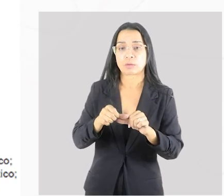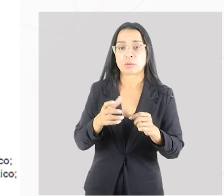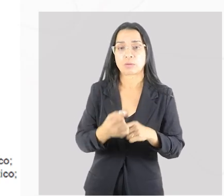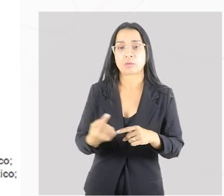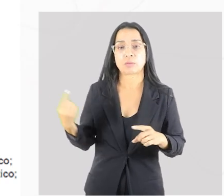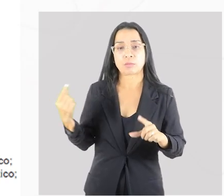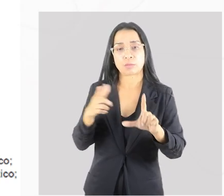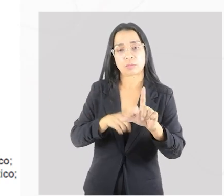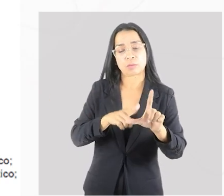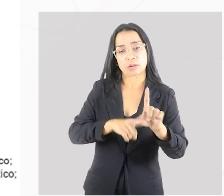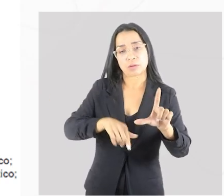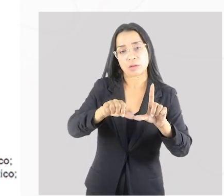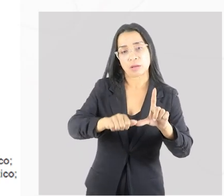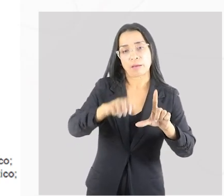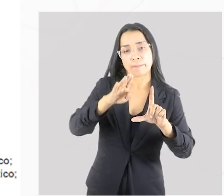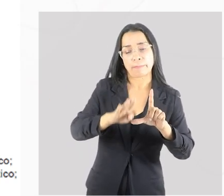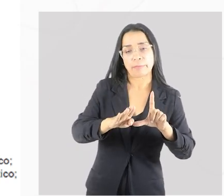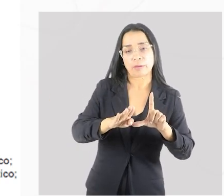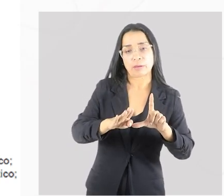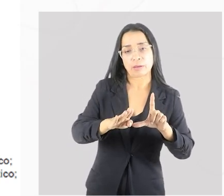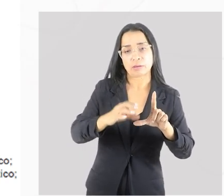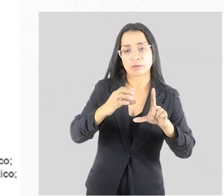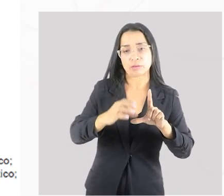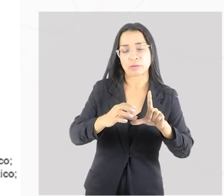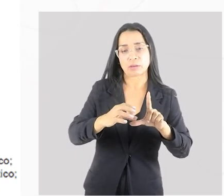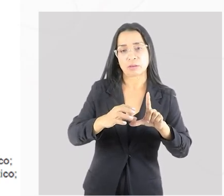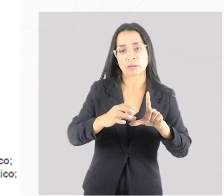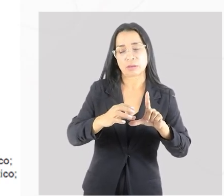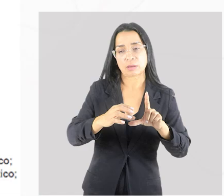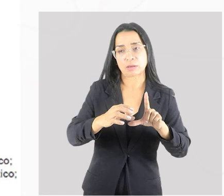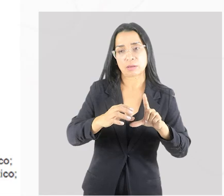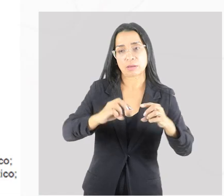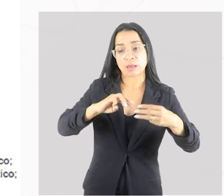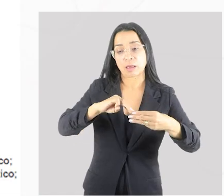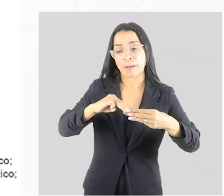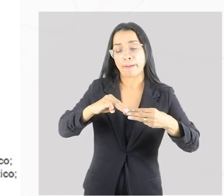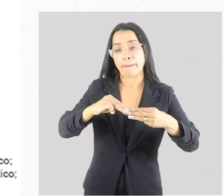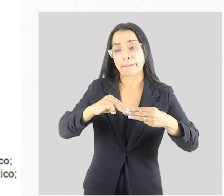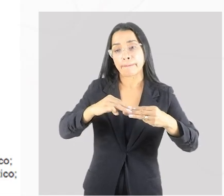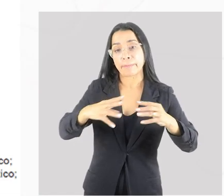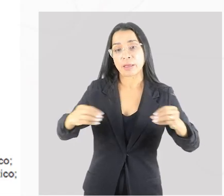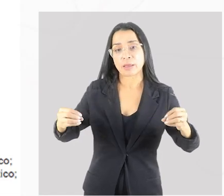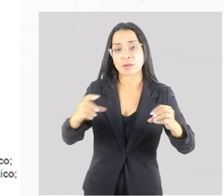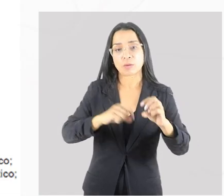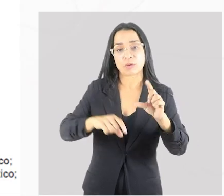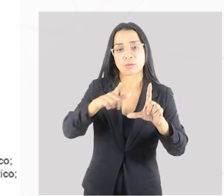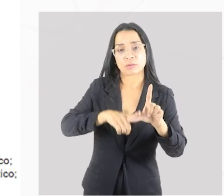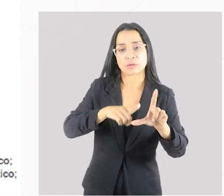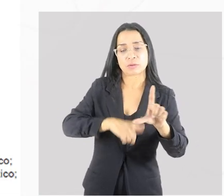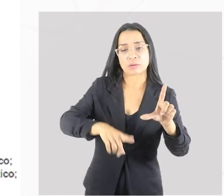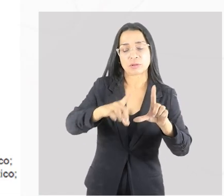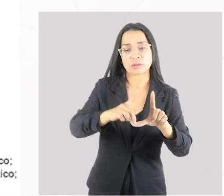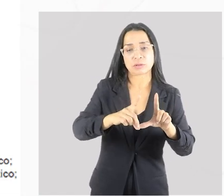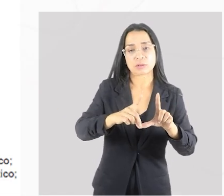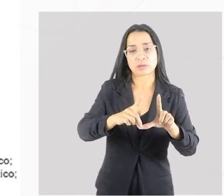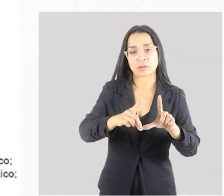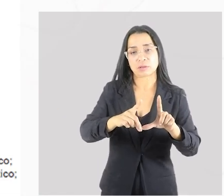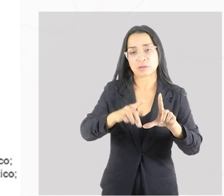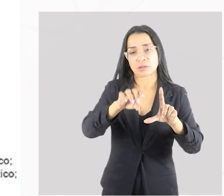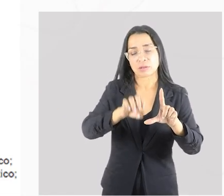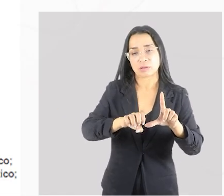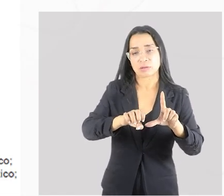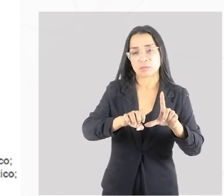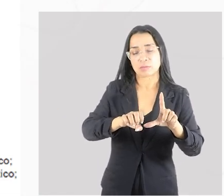é um processo que está envolvido com a meiose, né, formação de gameta. Terapia gênica e